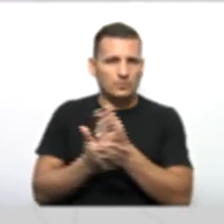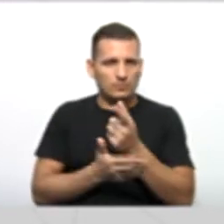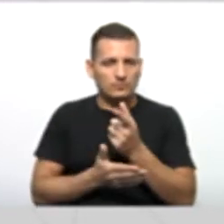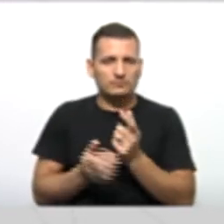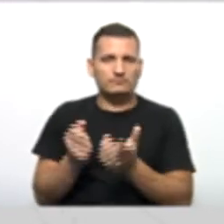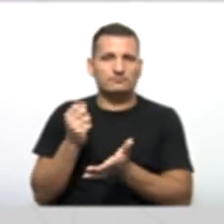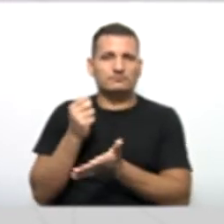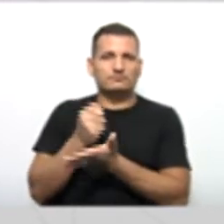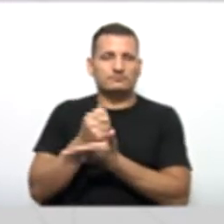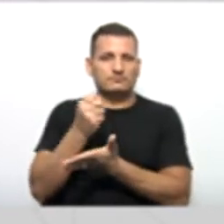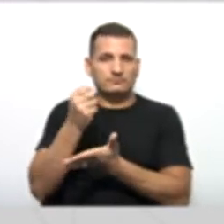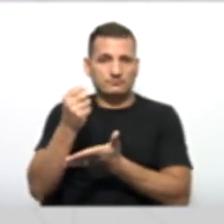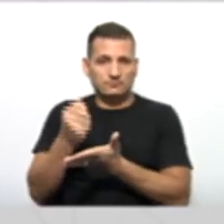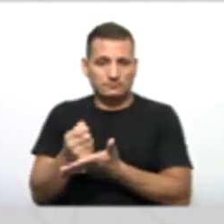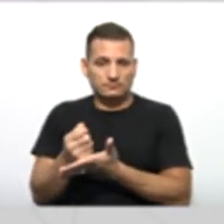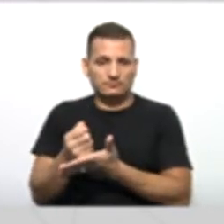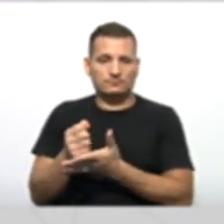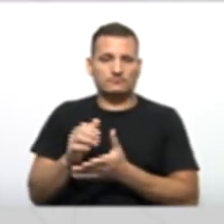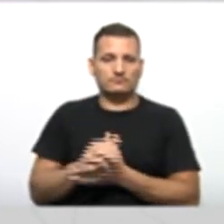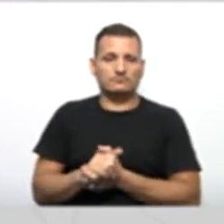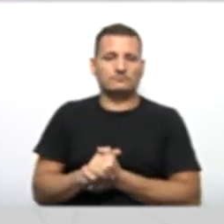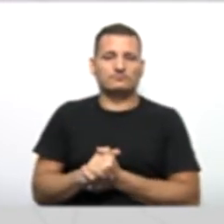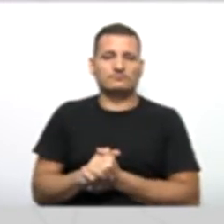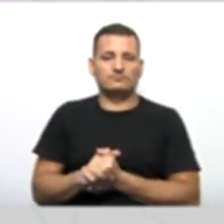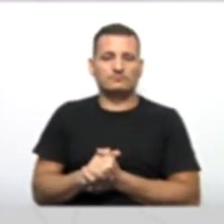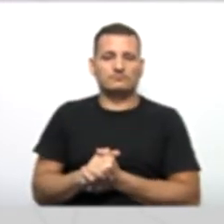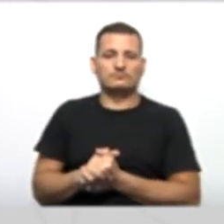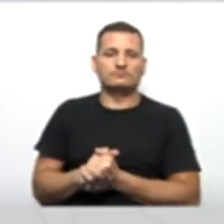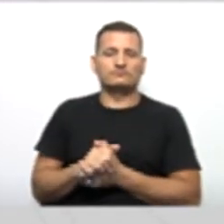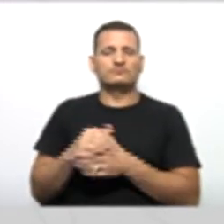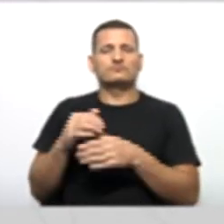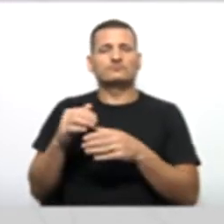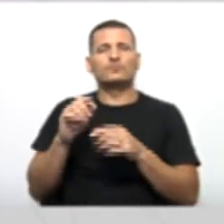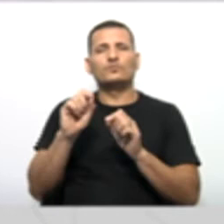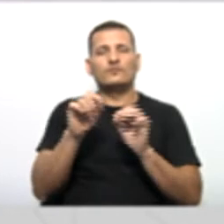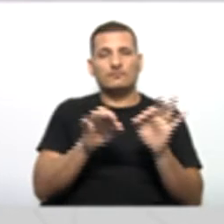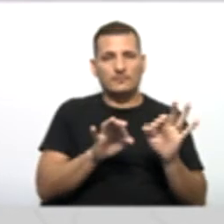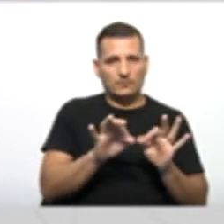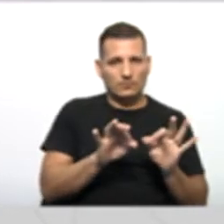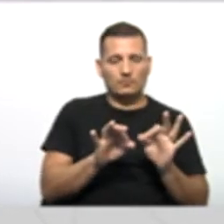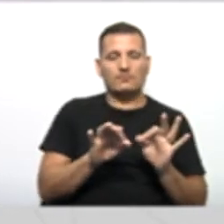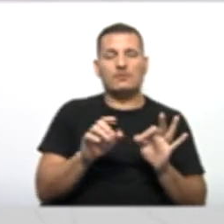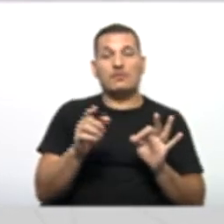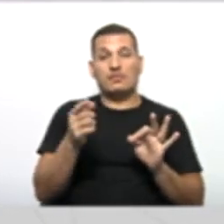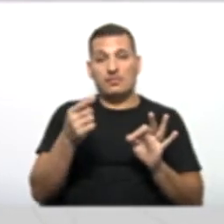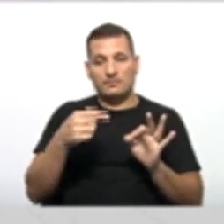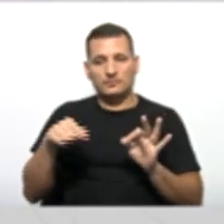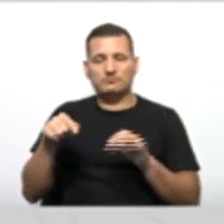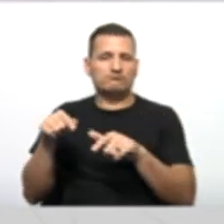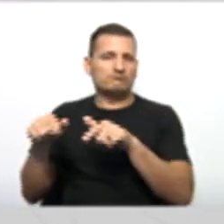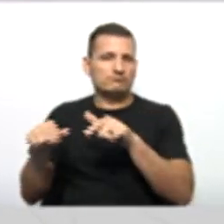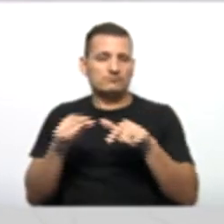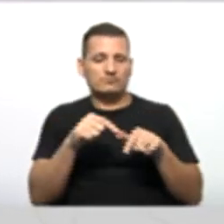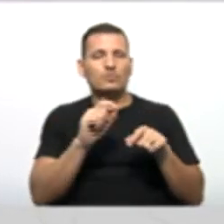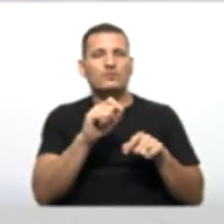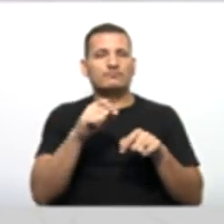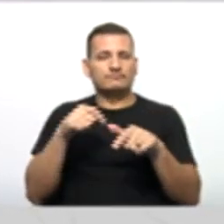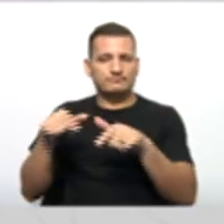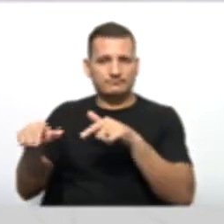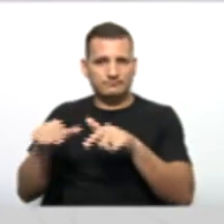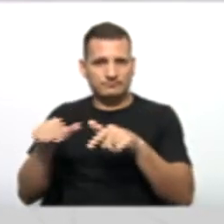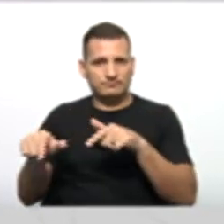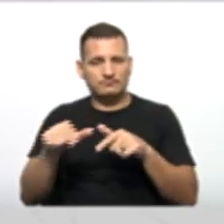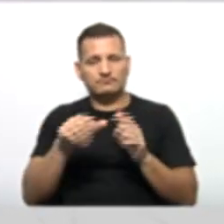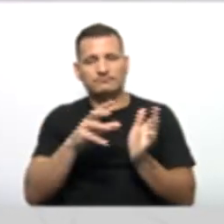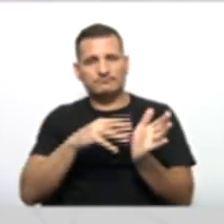contratos, realização das atividades planejadas, né, o que eu vou estar executando aquilo que foi